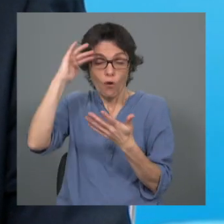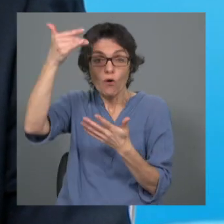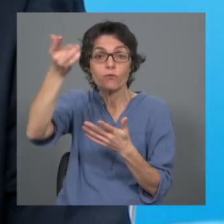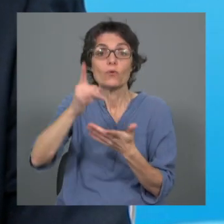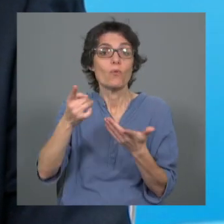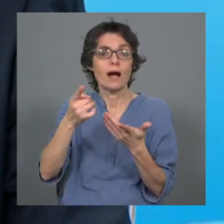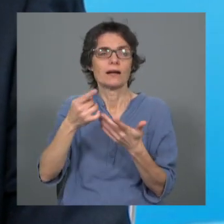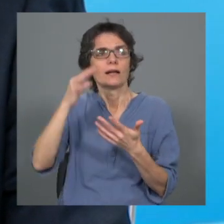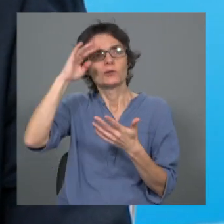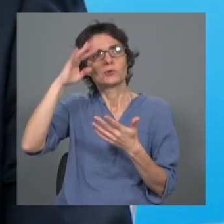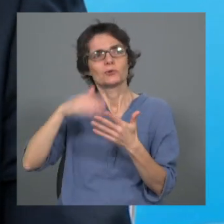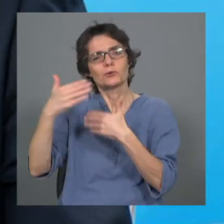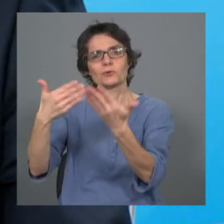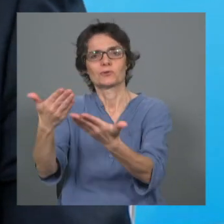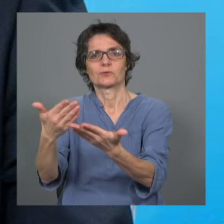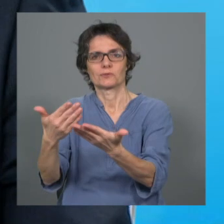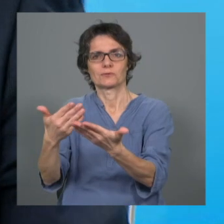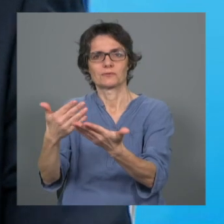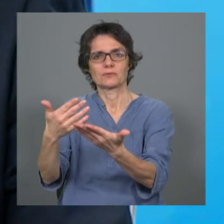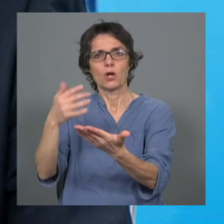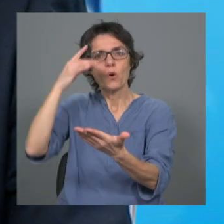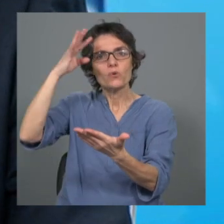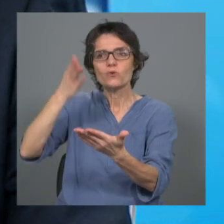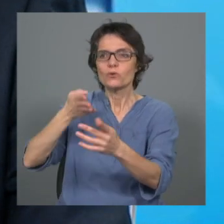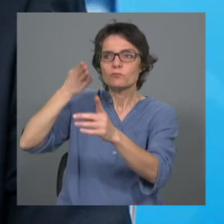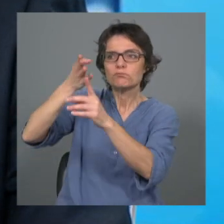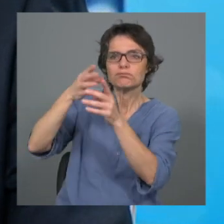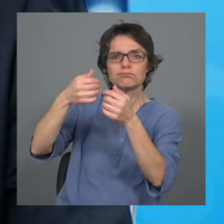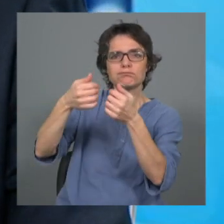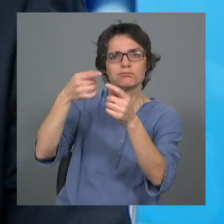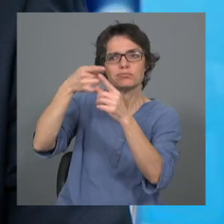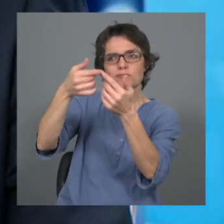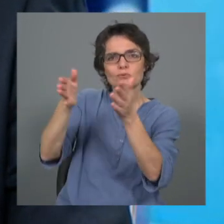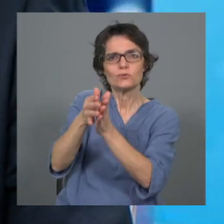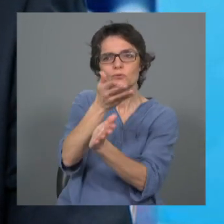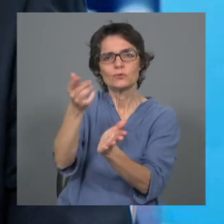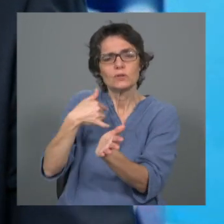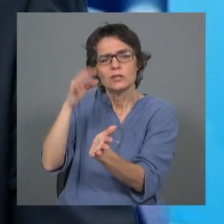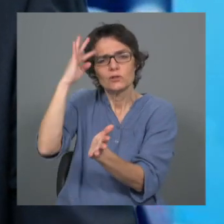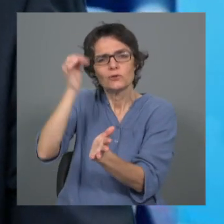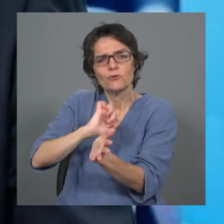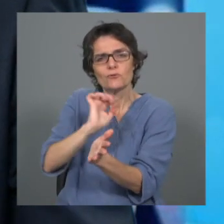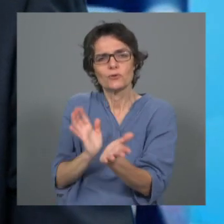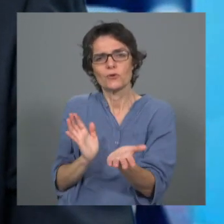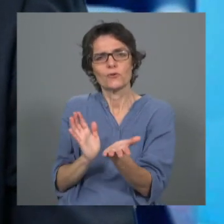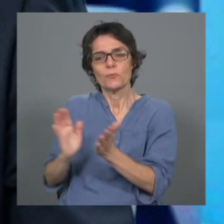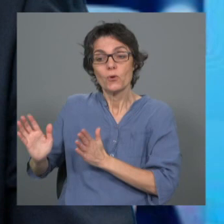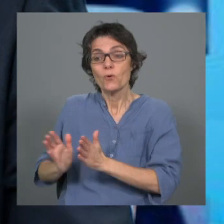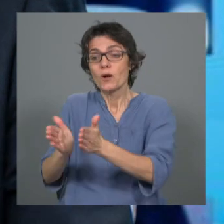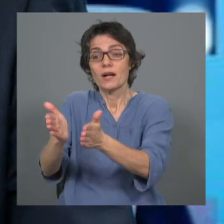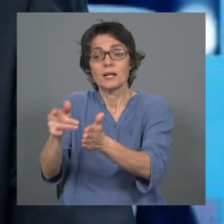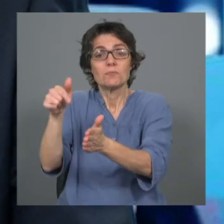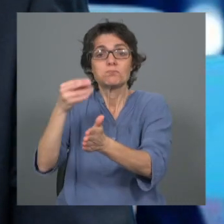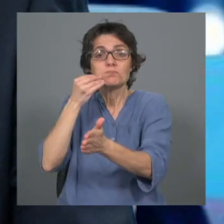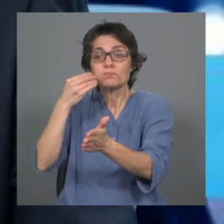de chegar a todos. E que contamos com os jovens para essa missão. E que bom é a seguir este caminho sinodal que